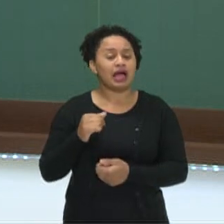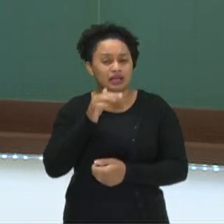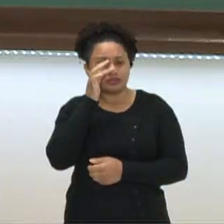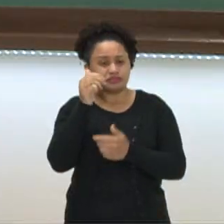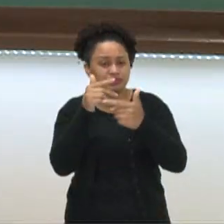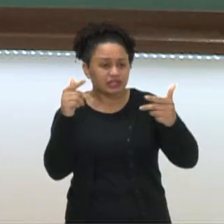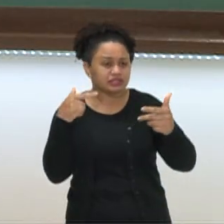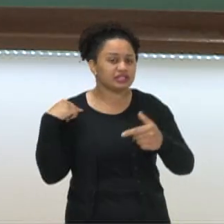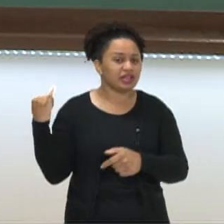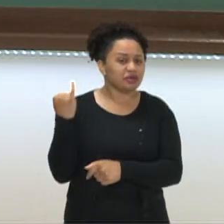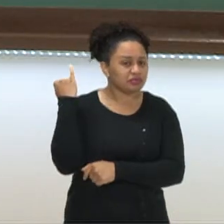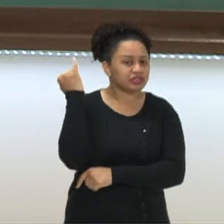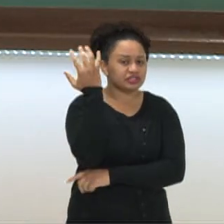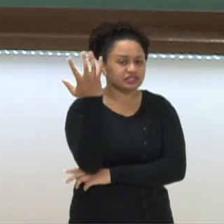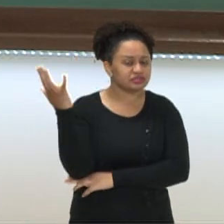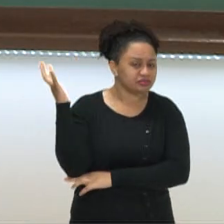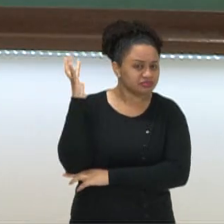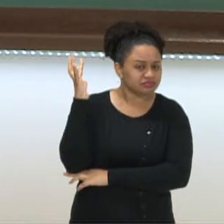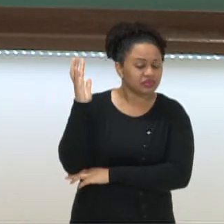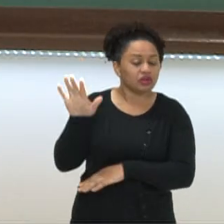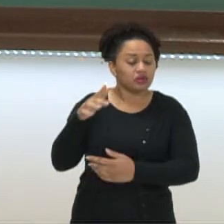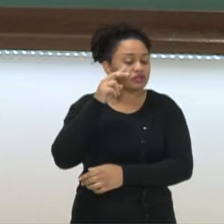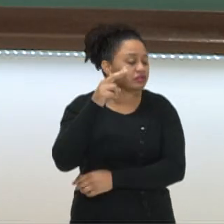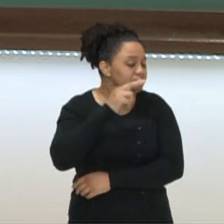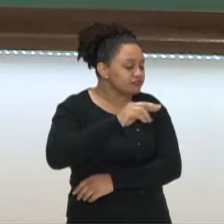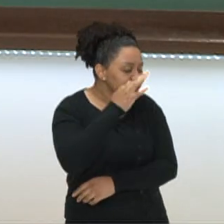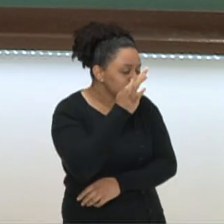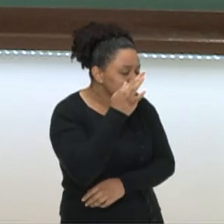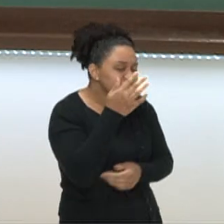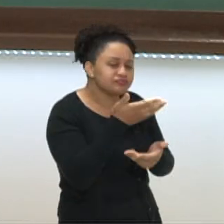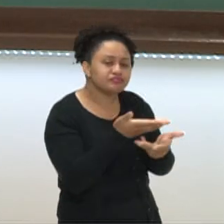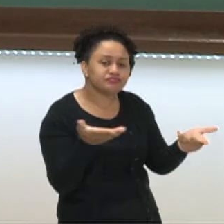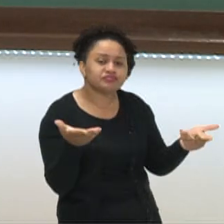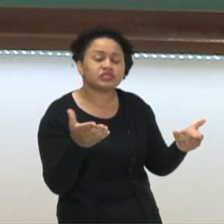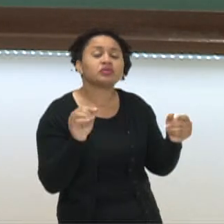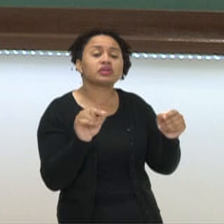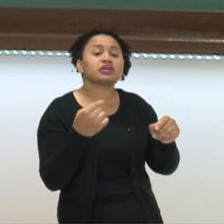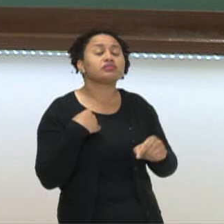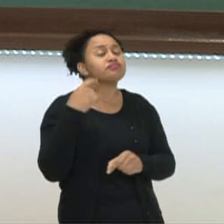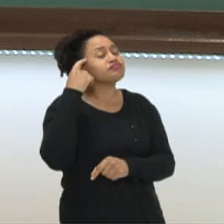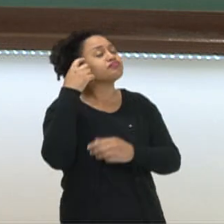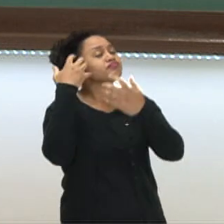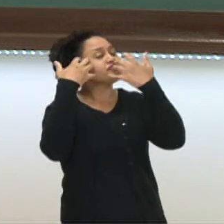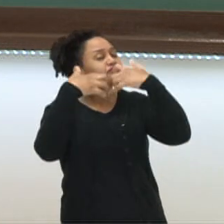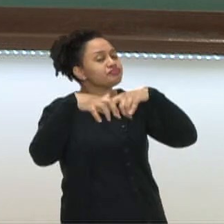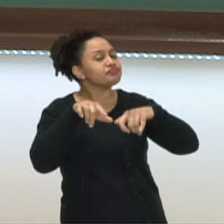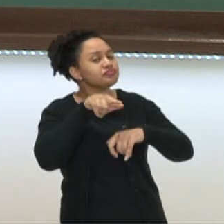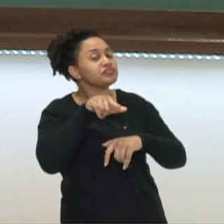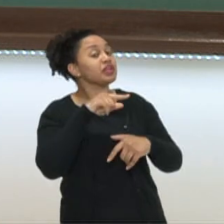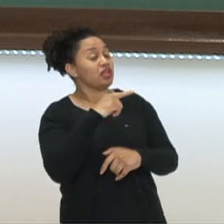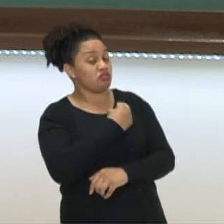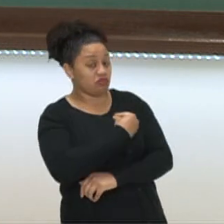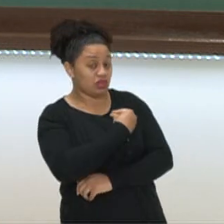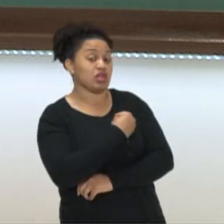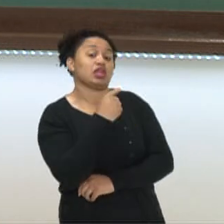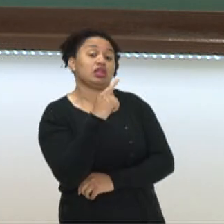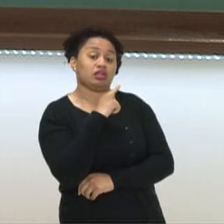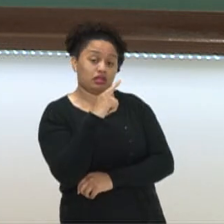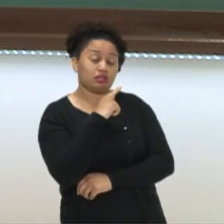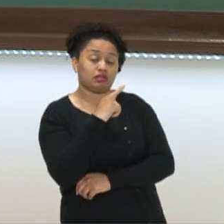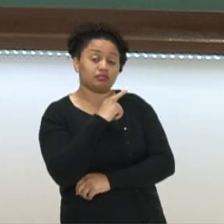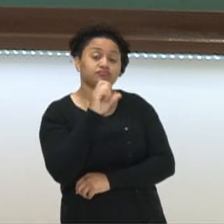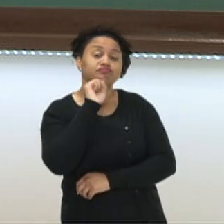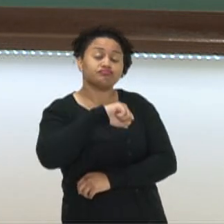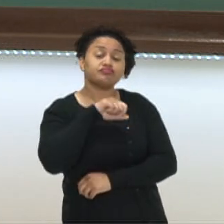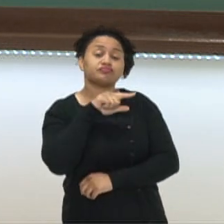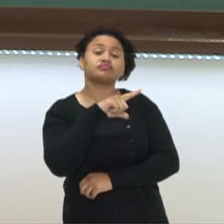ambiente? Quando a gente vê uma planta, o que a gente pensa sobre ela? Um ser vivo? Sim, um ser vivo